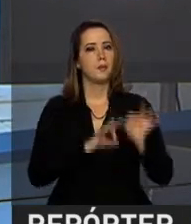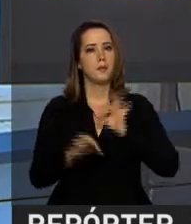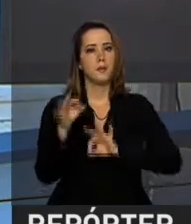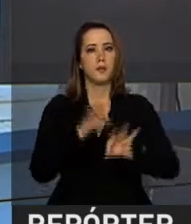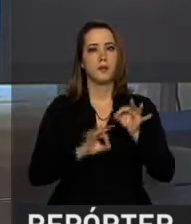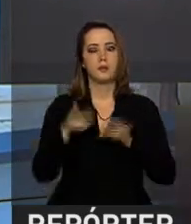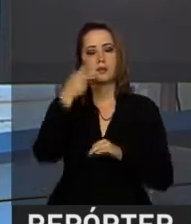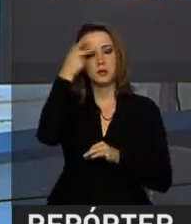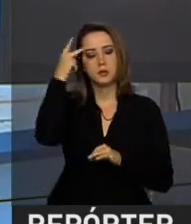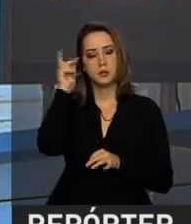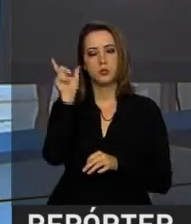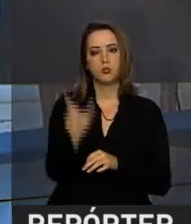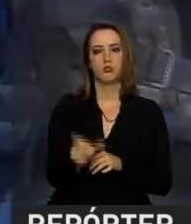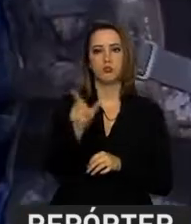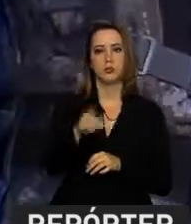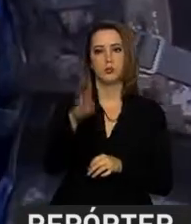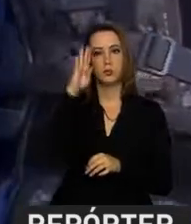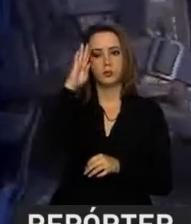de uma ameaça terrorista